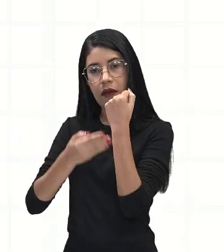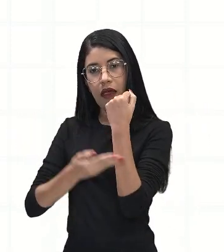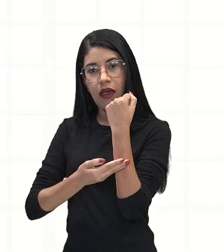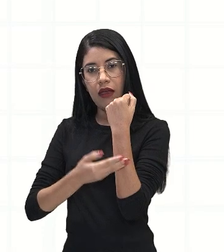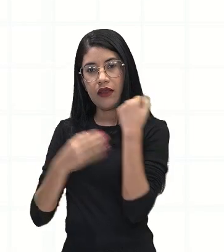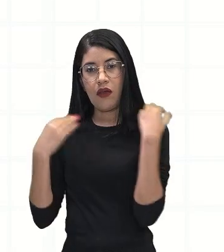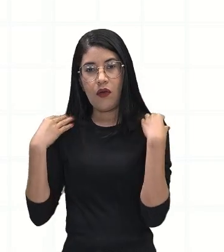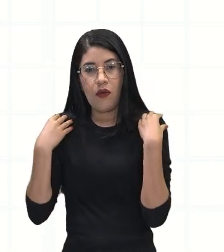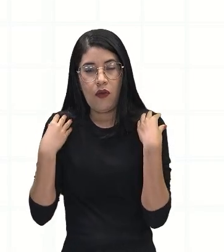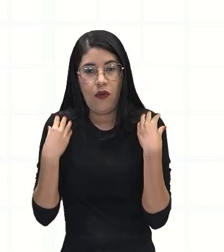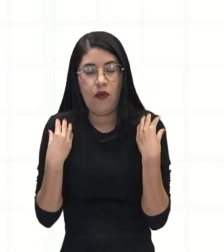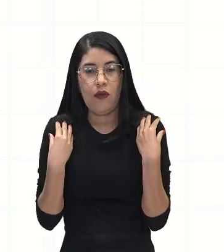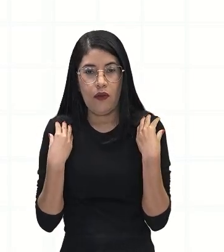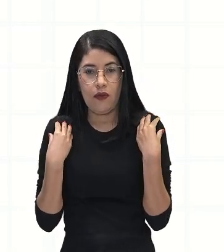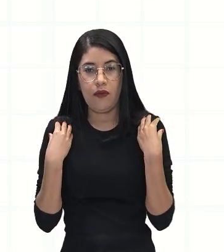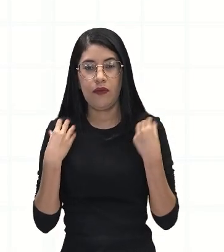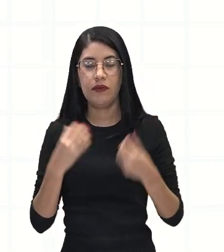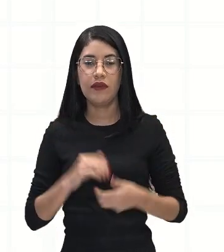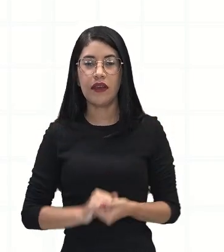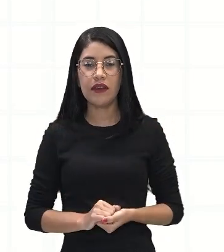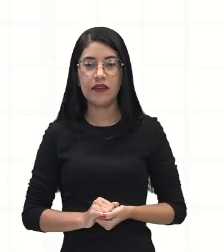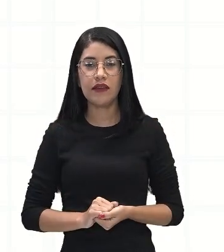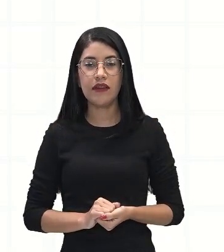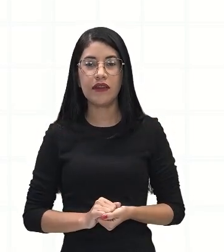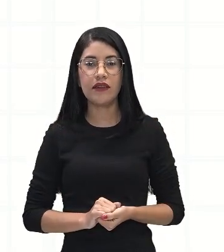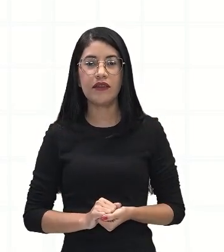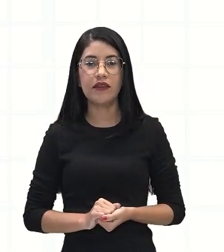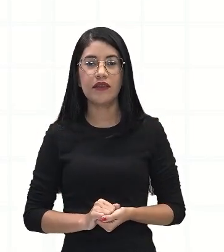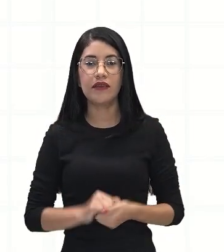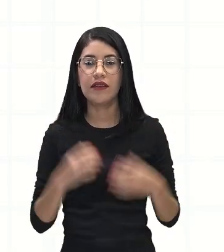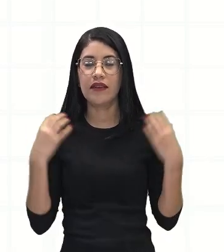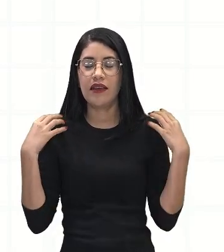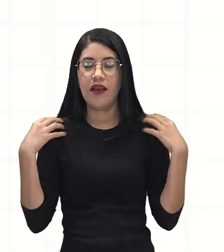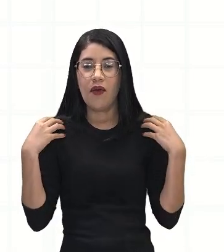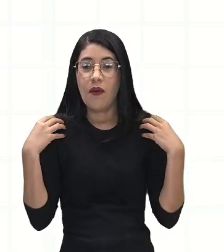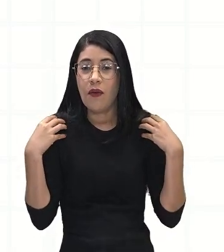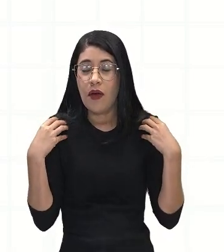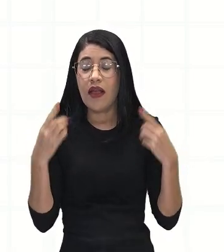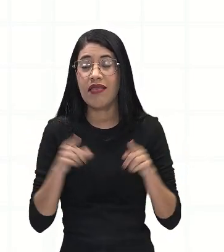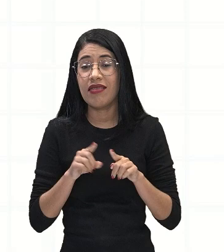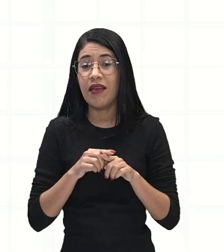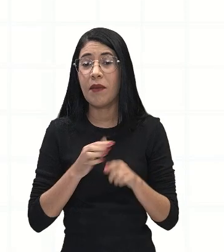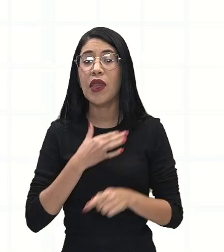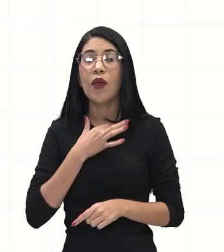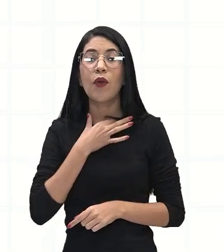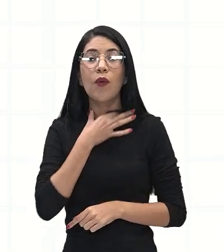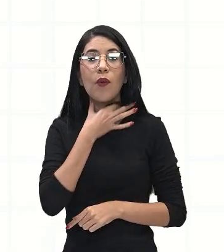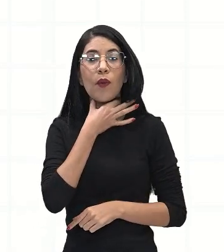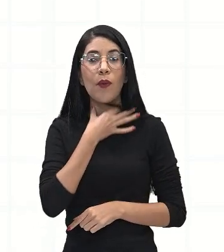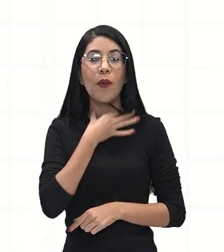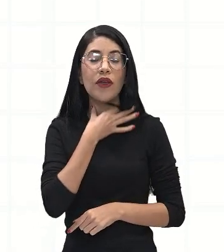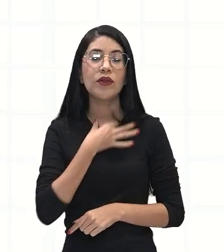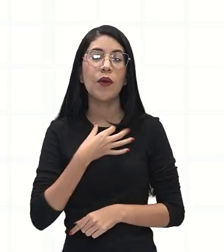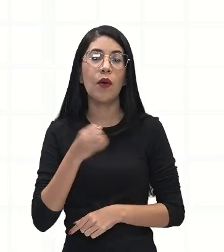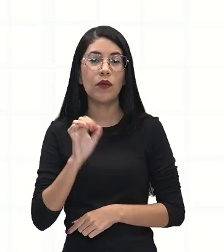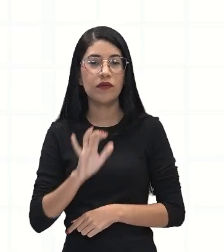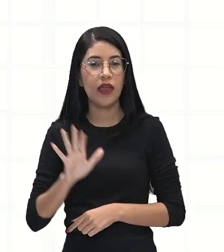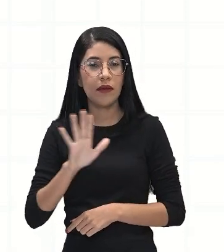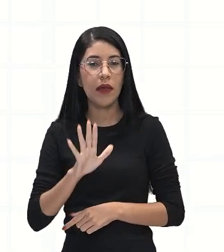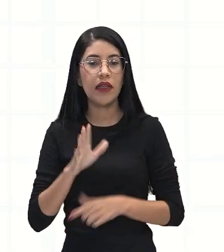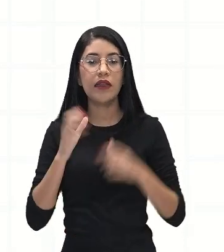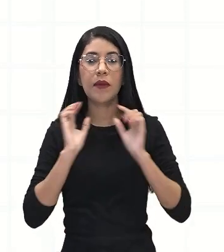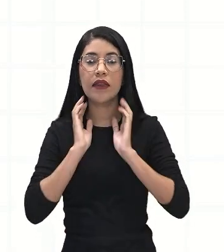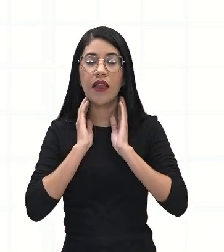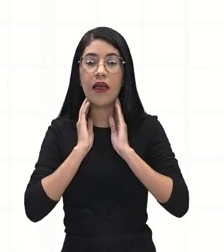corcundez, ou seja, de uma pessoa que é corcunda. Consequentemente, também o pescoço dessa mulher está mais